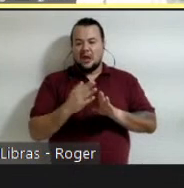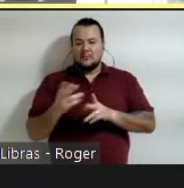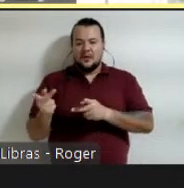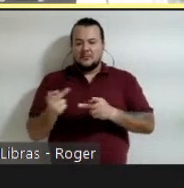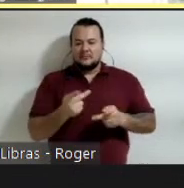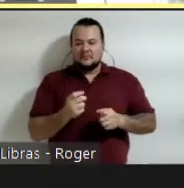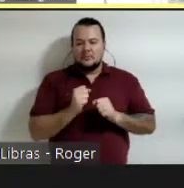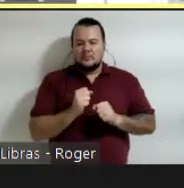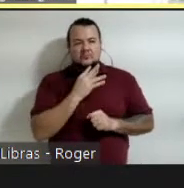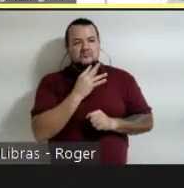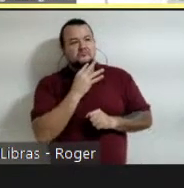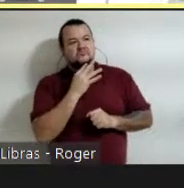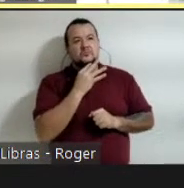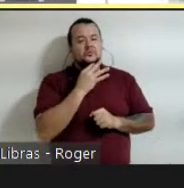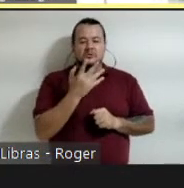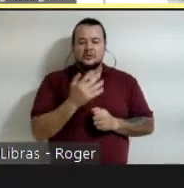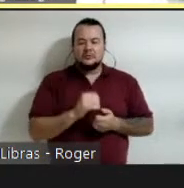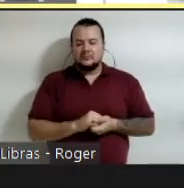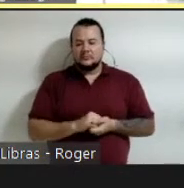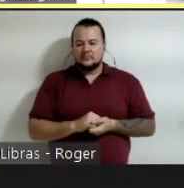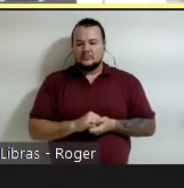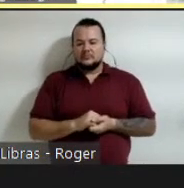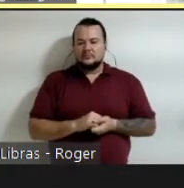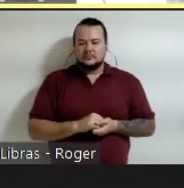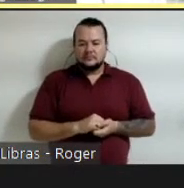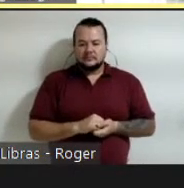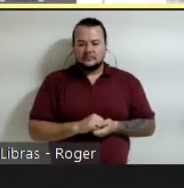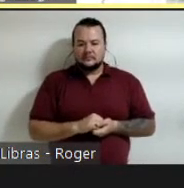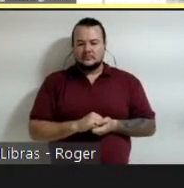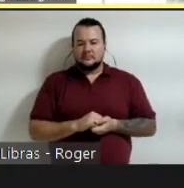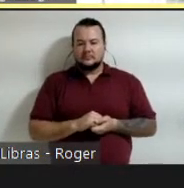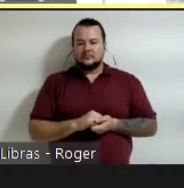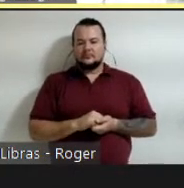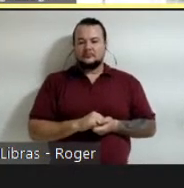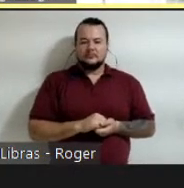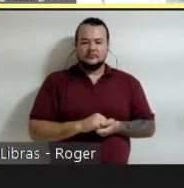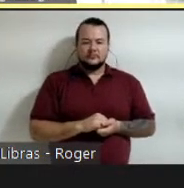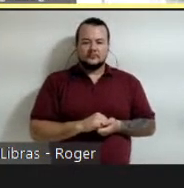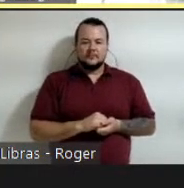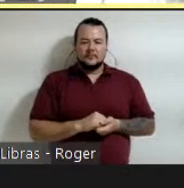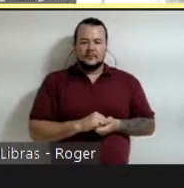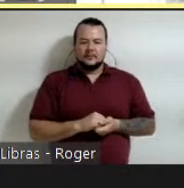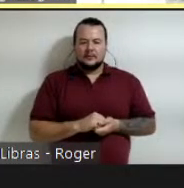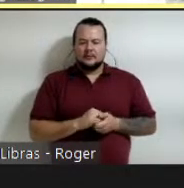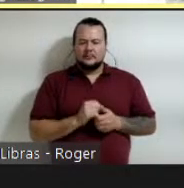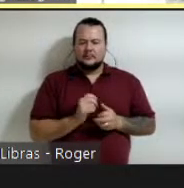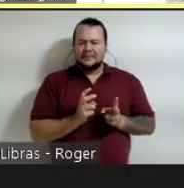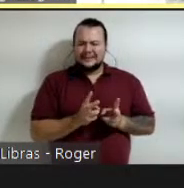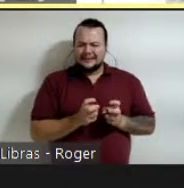como patrimônio nacional. E veja que esta casa